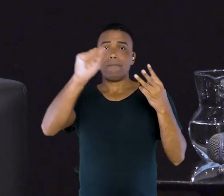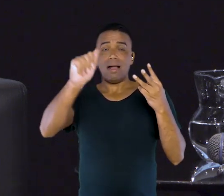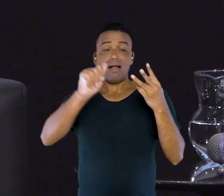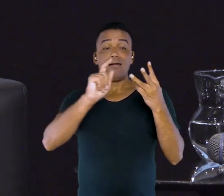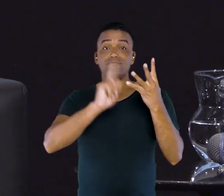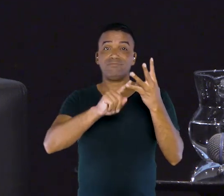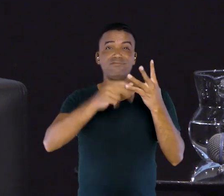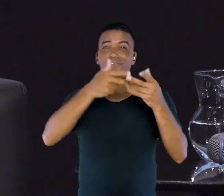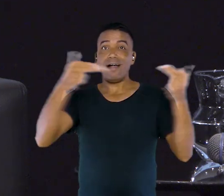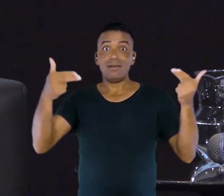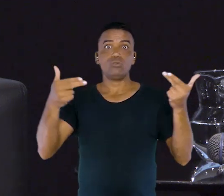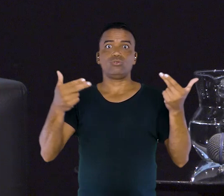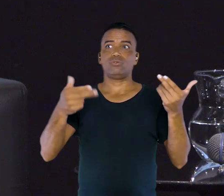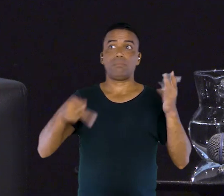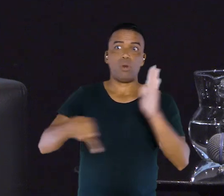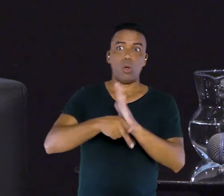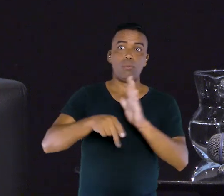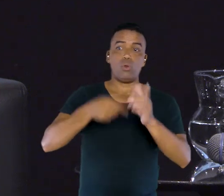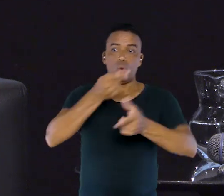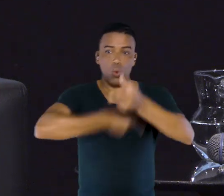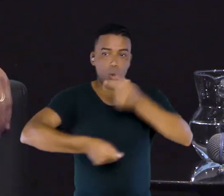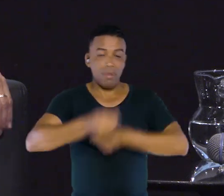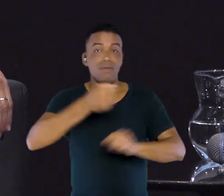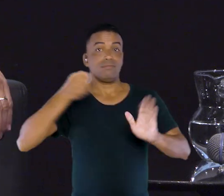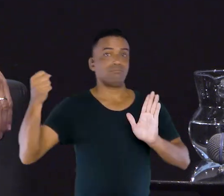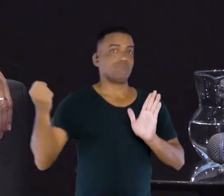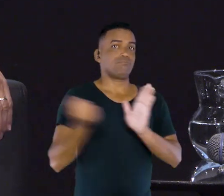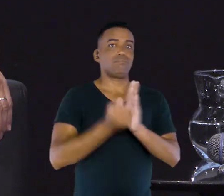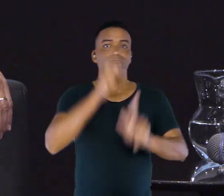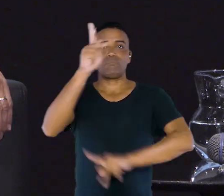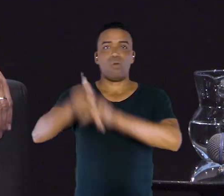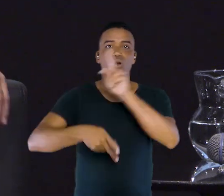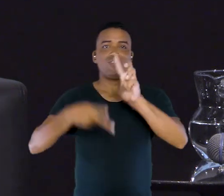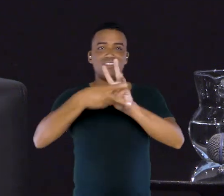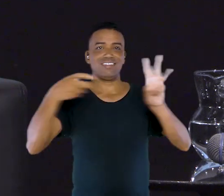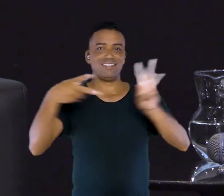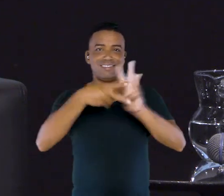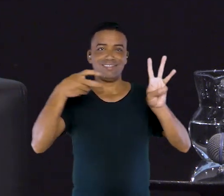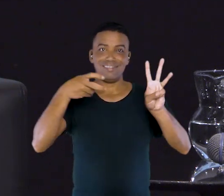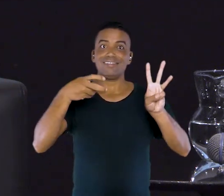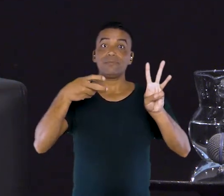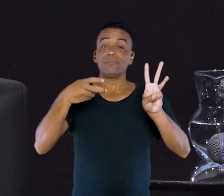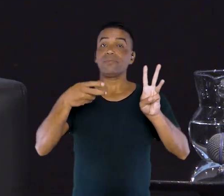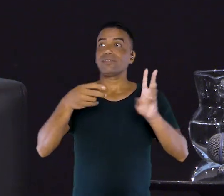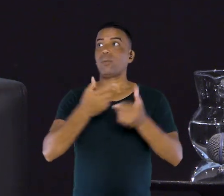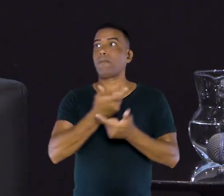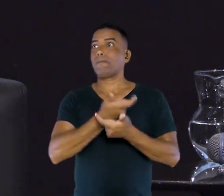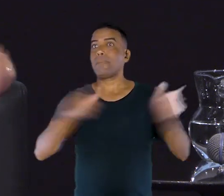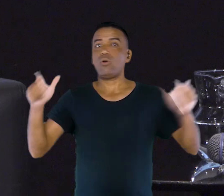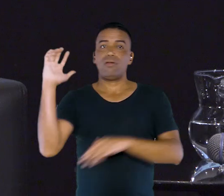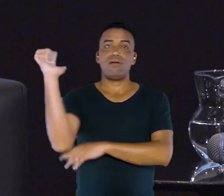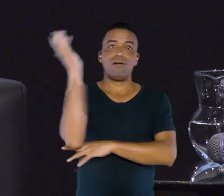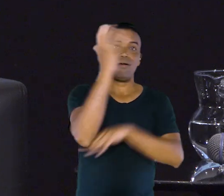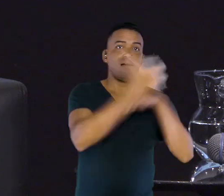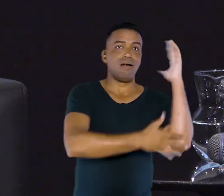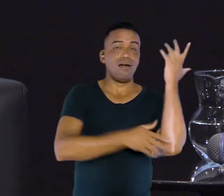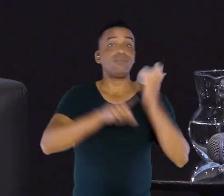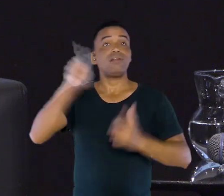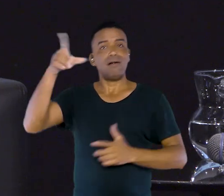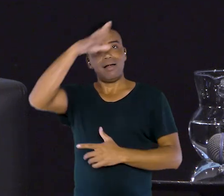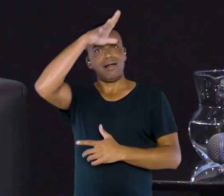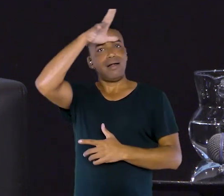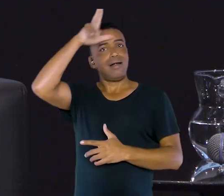super importantes do ponto de vista econômico e simbólico para os povos da floresta e que são a maioria das árvores que estão